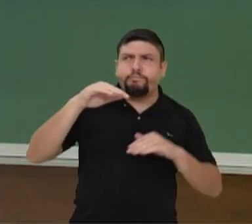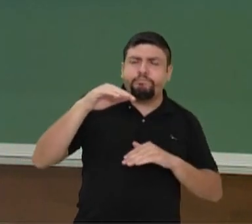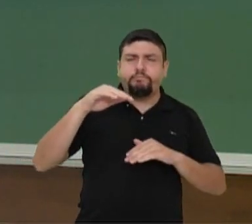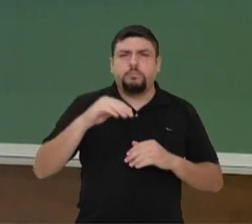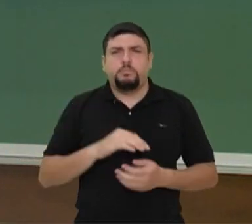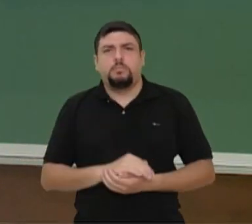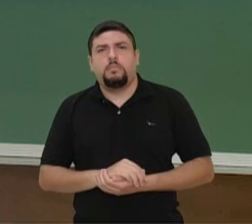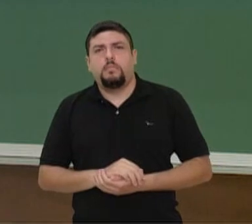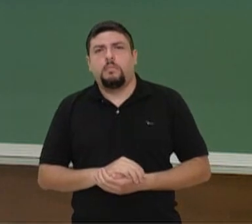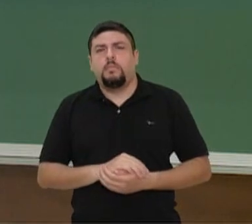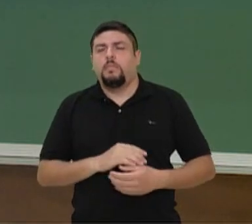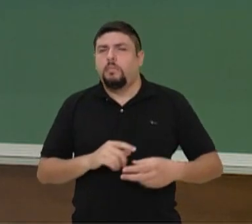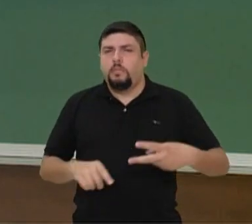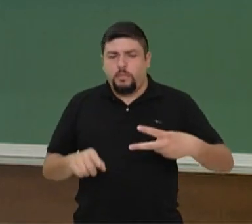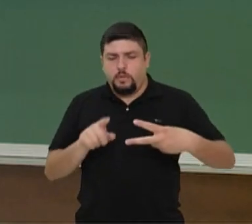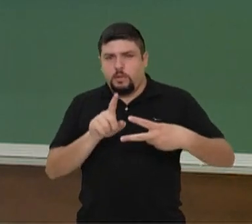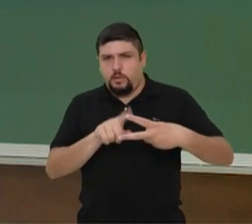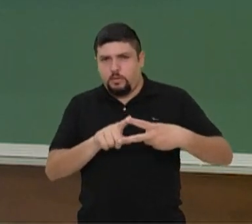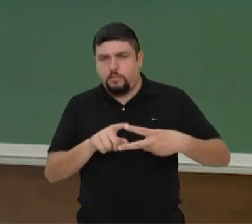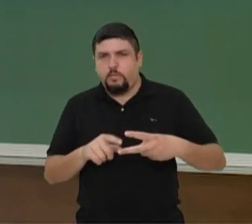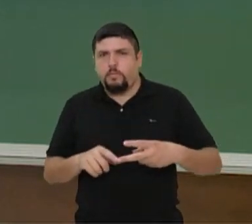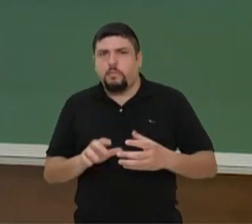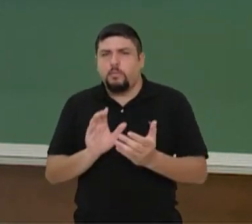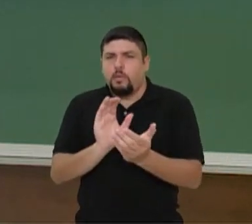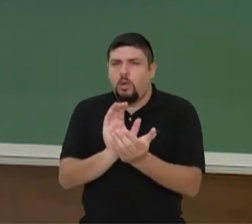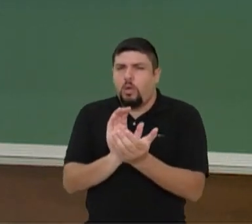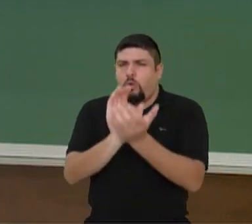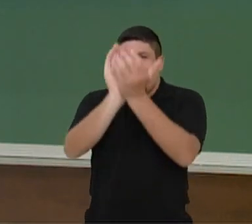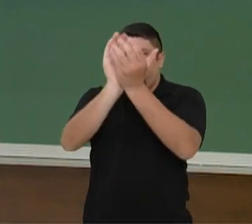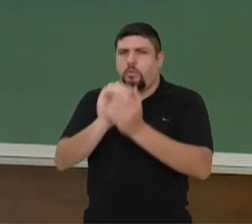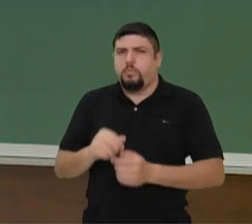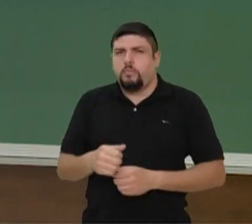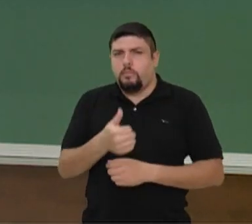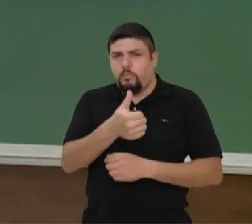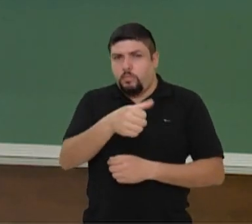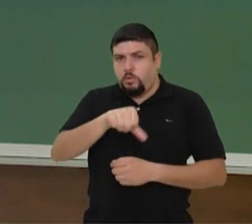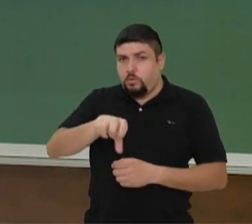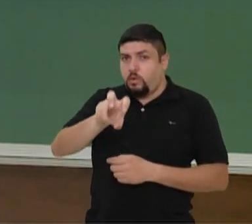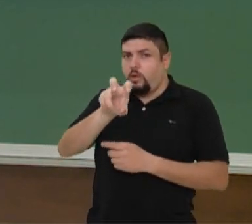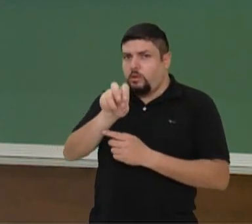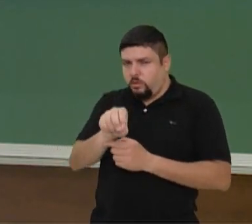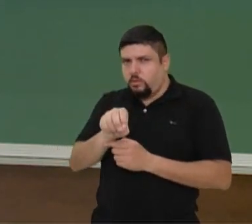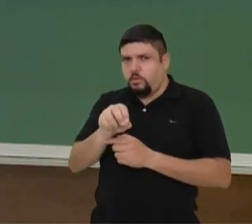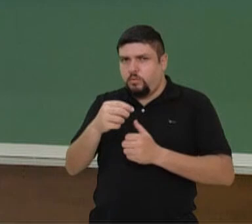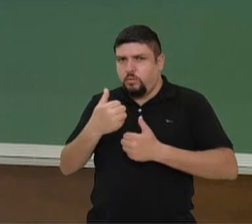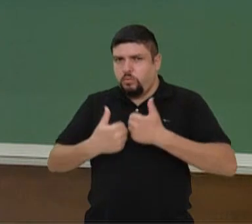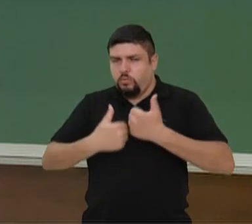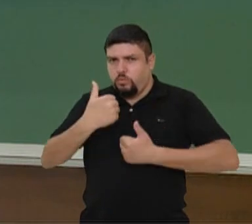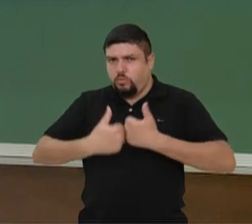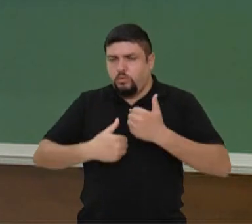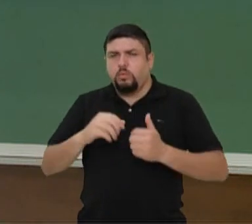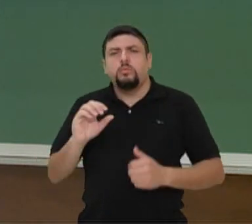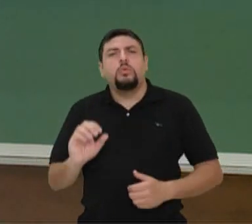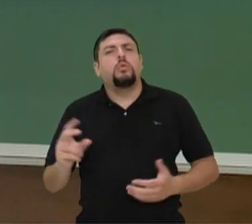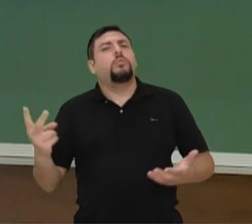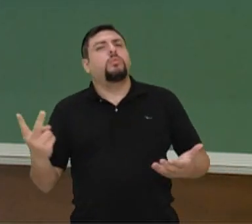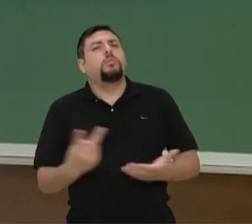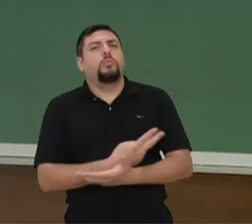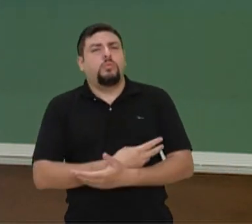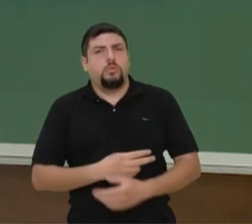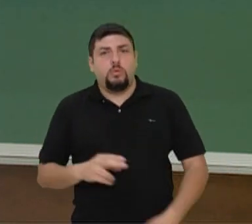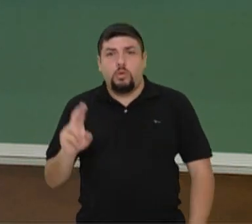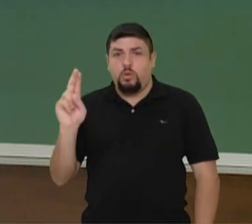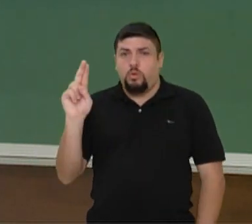aqui. A Copa de 50, nós tivemos uma derrota bastante difícil de ser engolida para o Uruguai